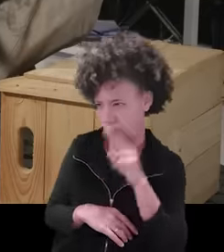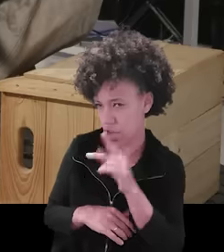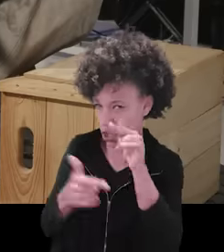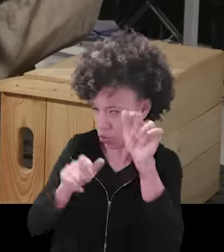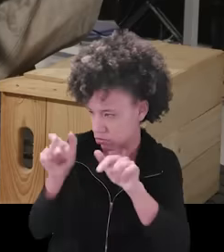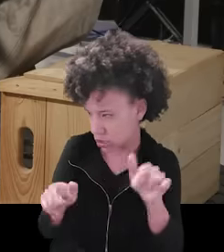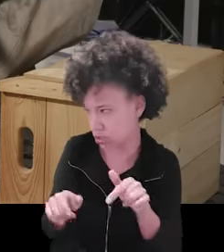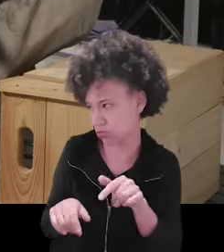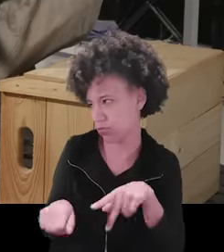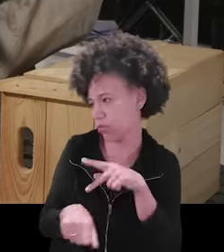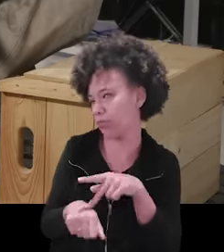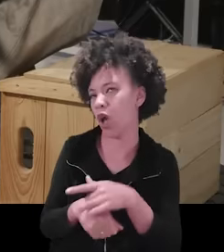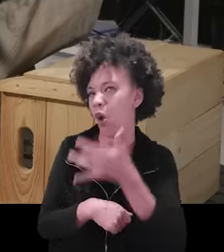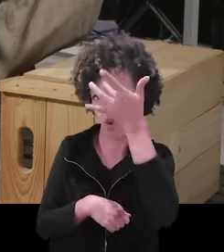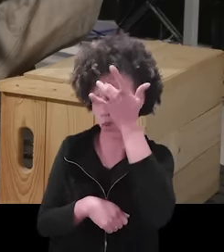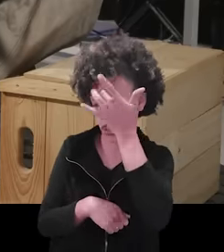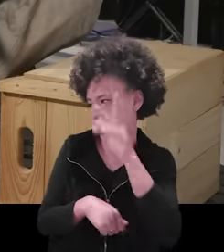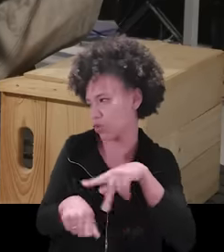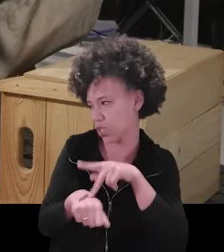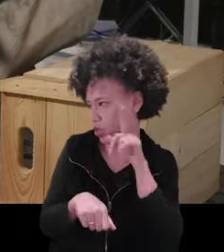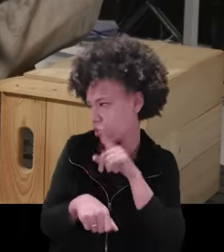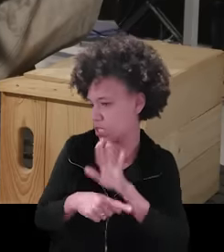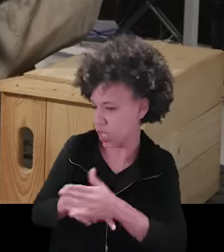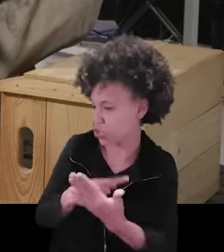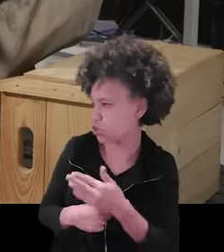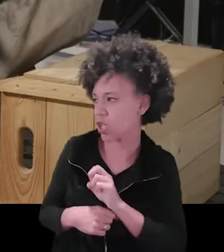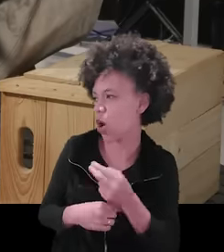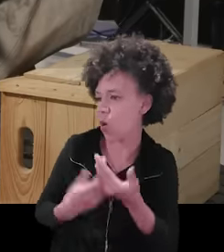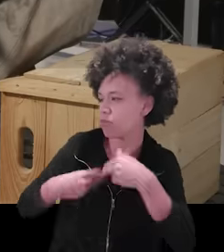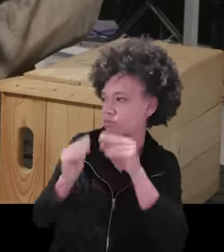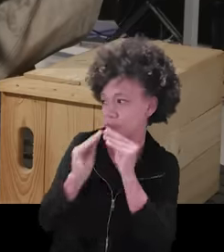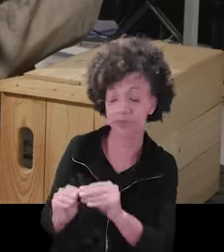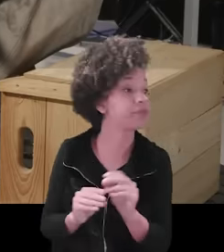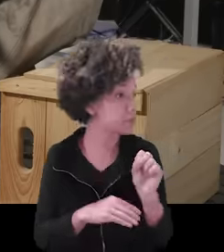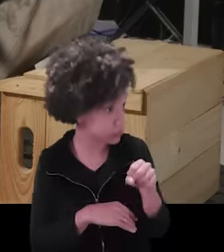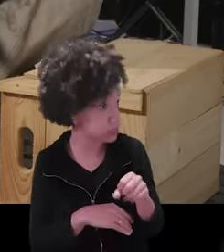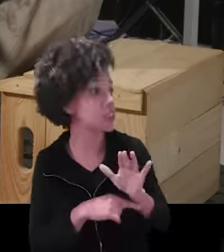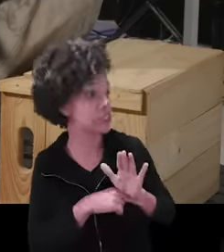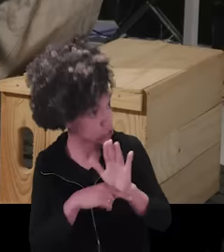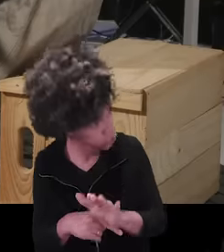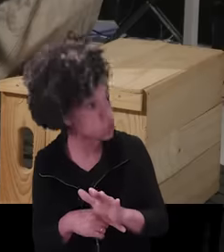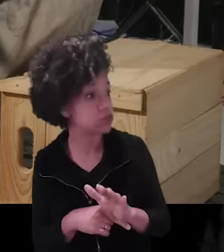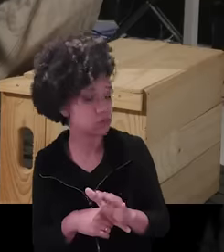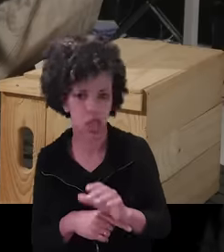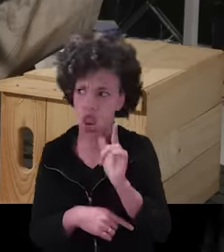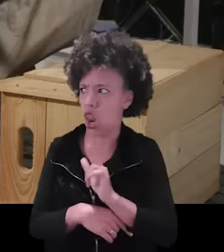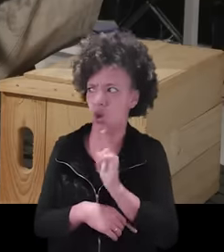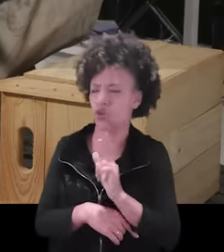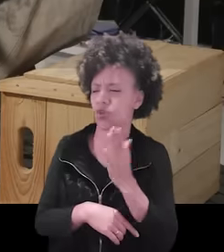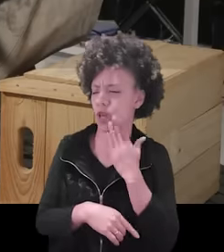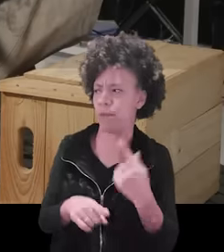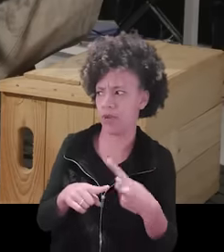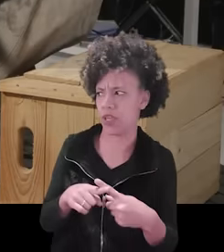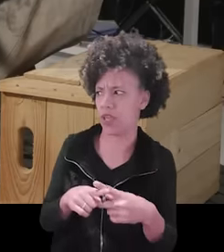falando em outras nacionalidades por exemplo indiano nos Estados Unidos se ajuda ou se eu também não se ajudam a nossa ajuda super só